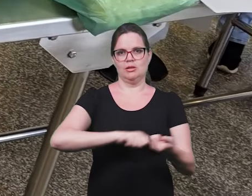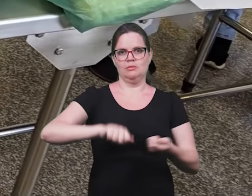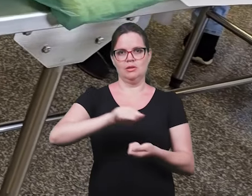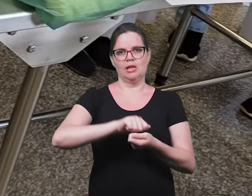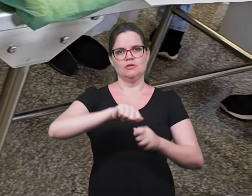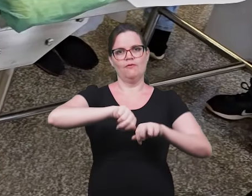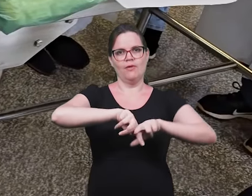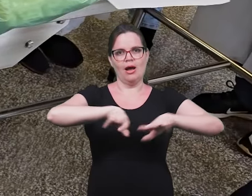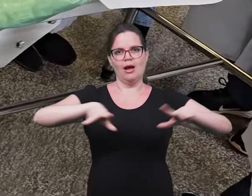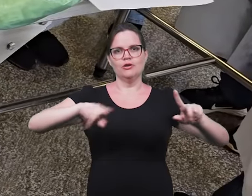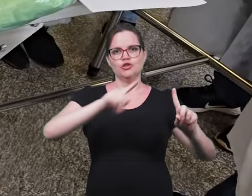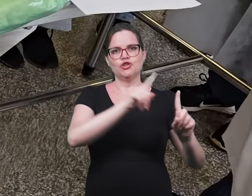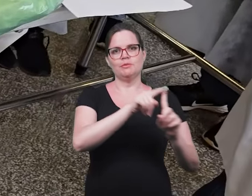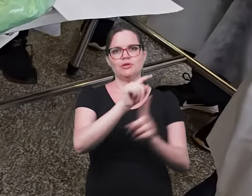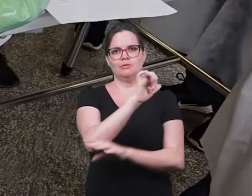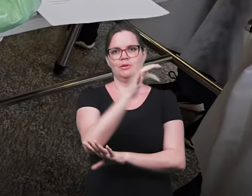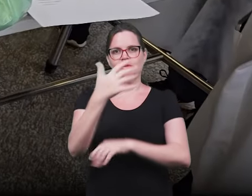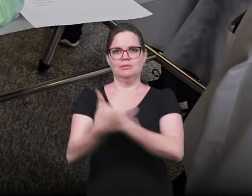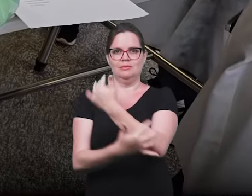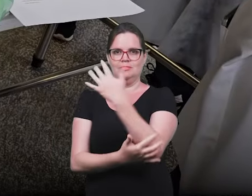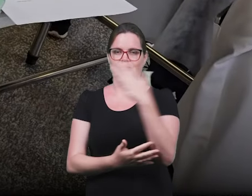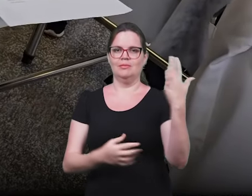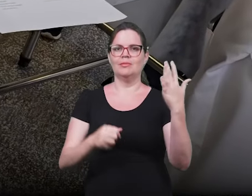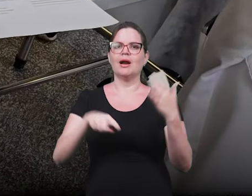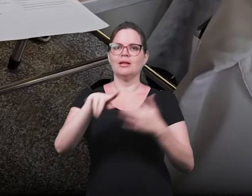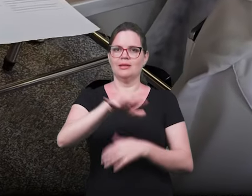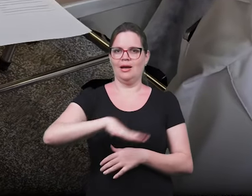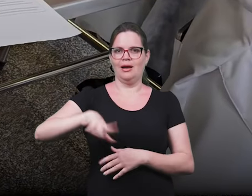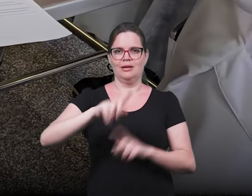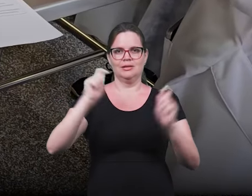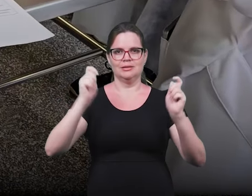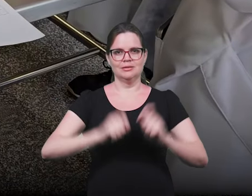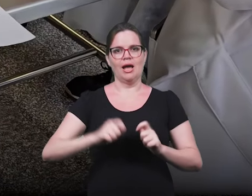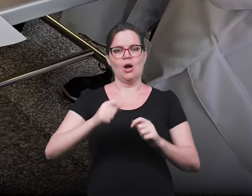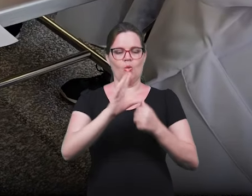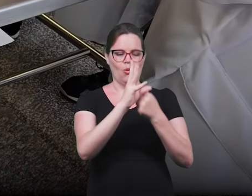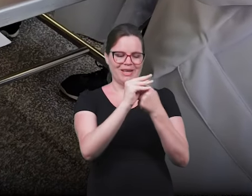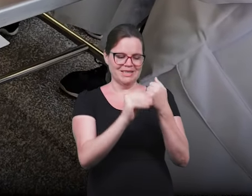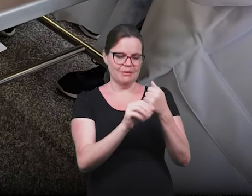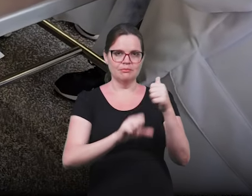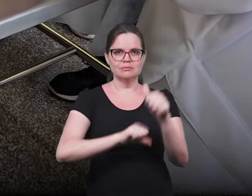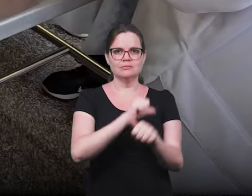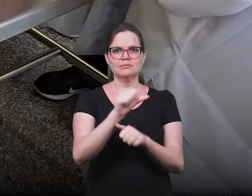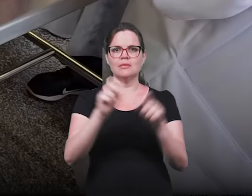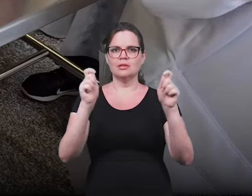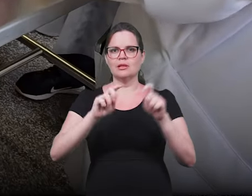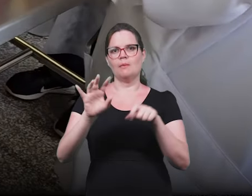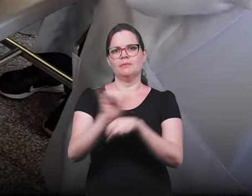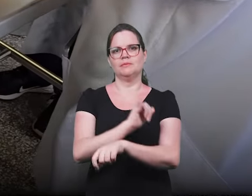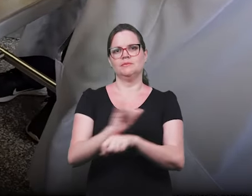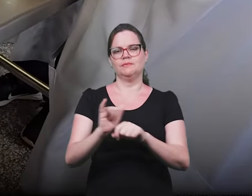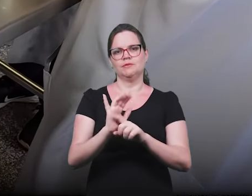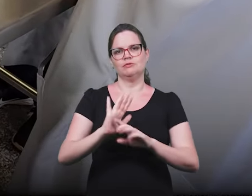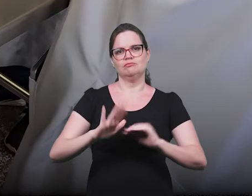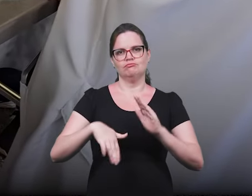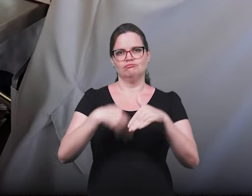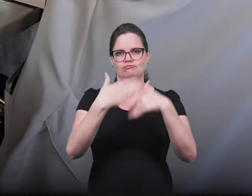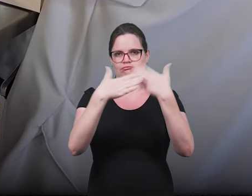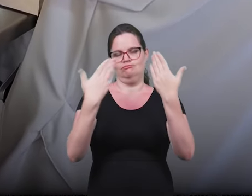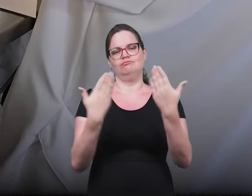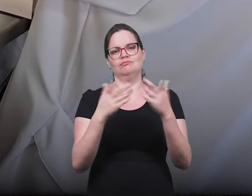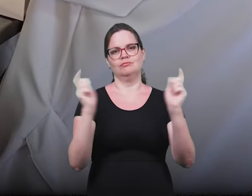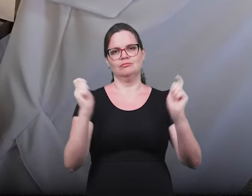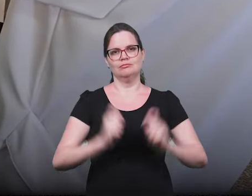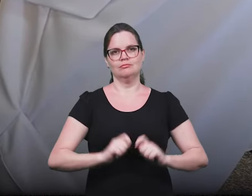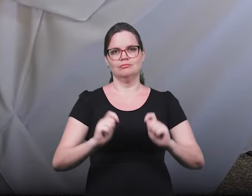da biodiversidade do Cerrado e do Pantanal, transformando conhecimento em uma ferramenta de